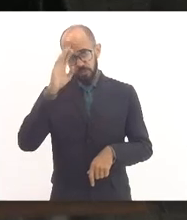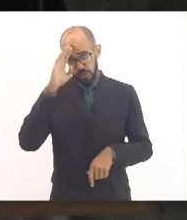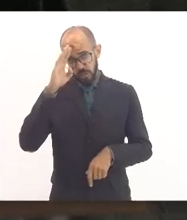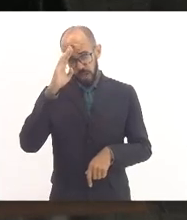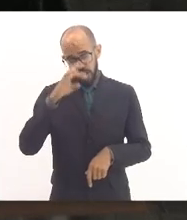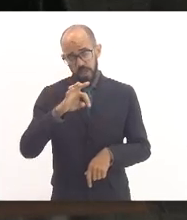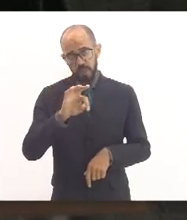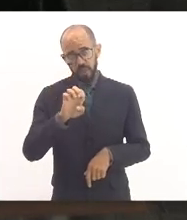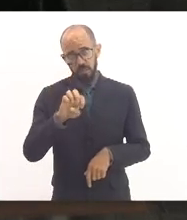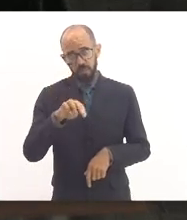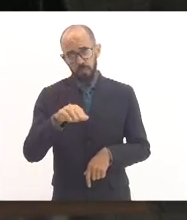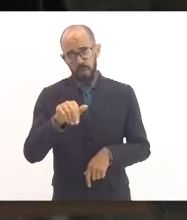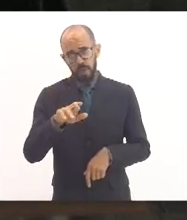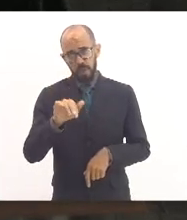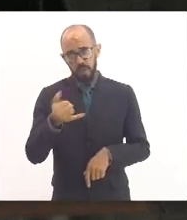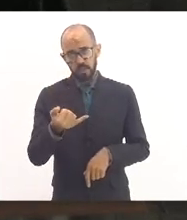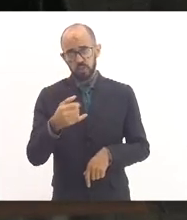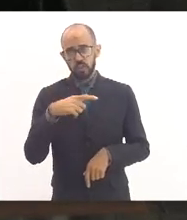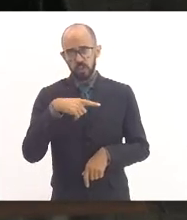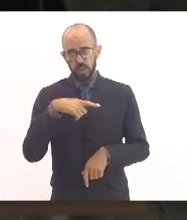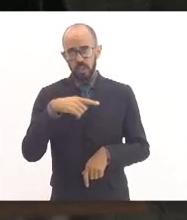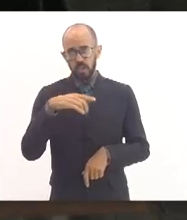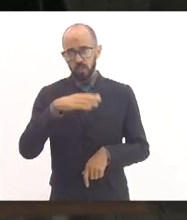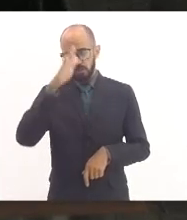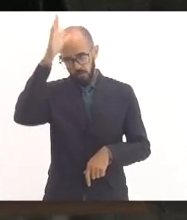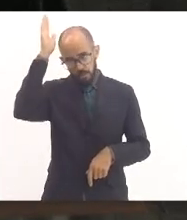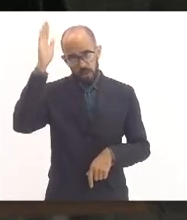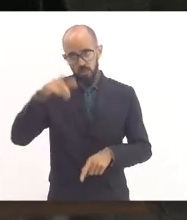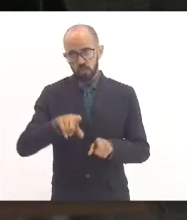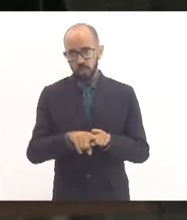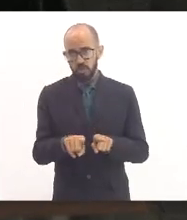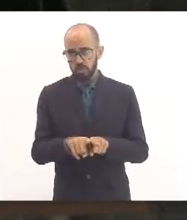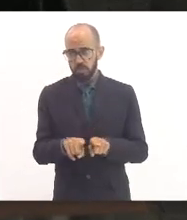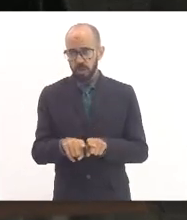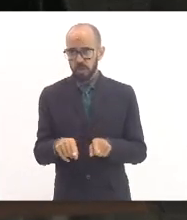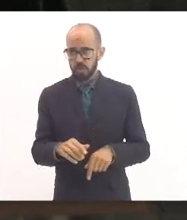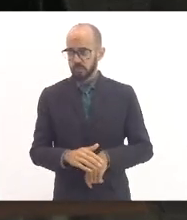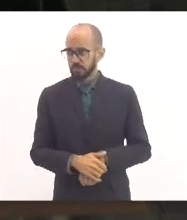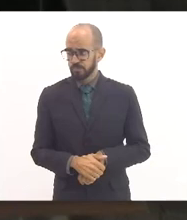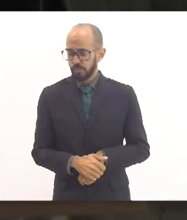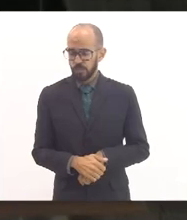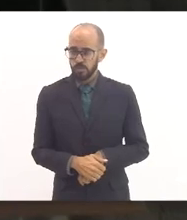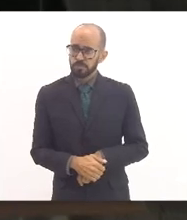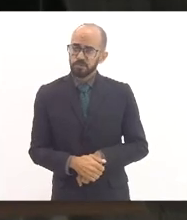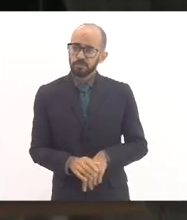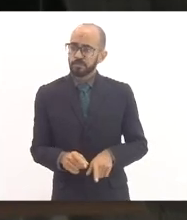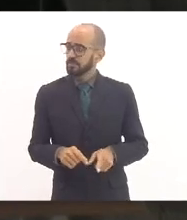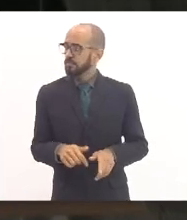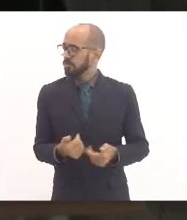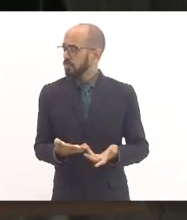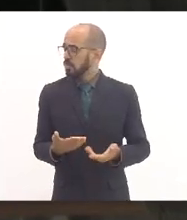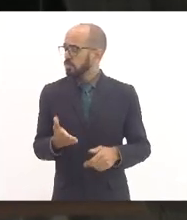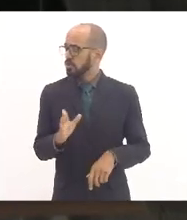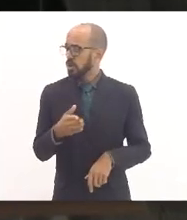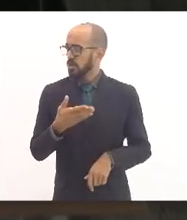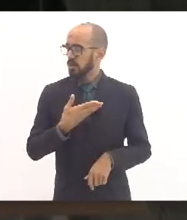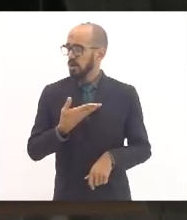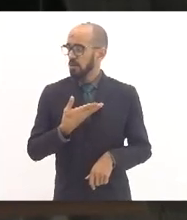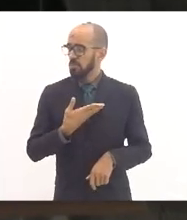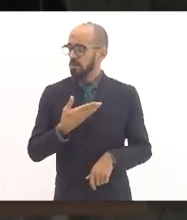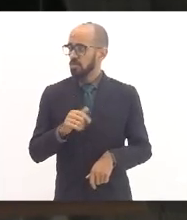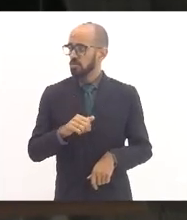tem essa incidência o corpo de bombeiros também é o corpo de bombeiros e já existem colegas policiais que